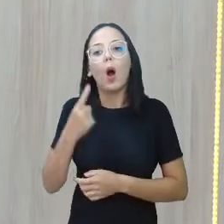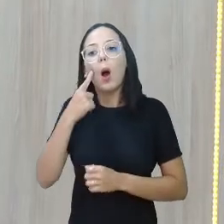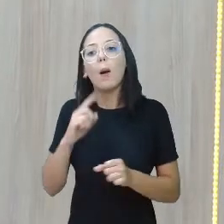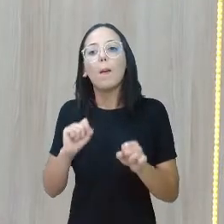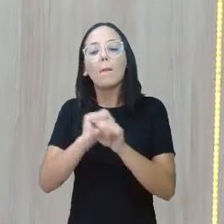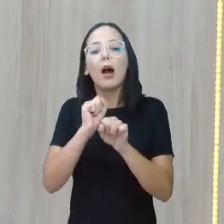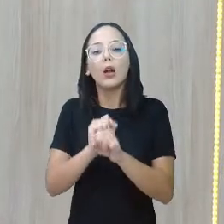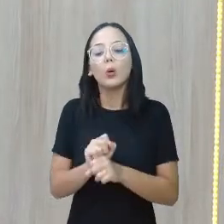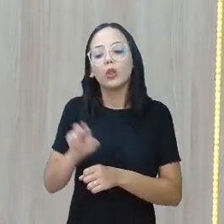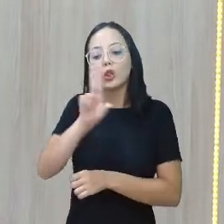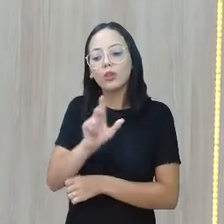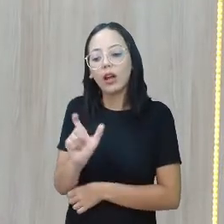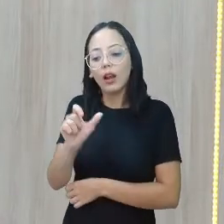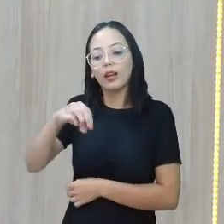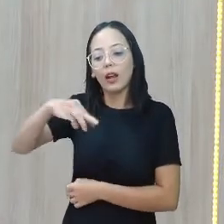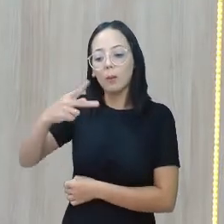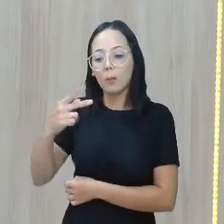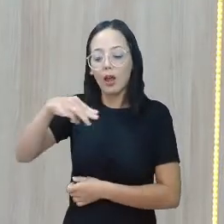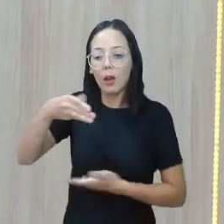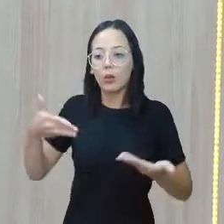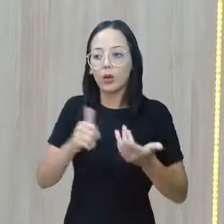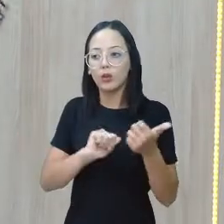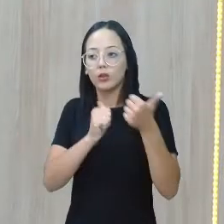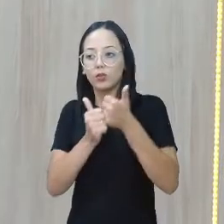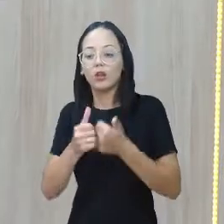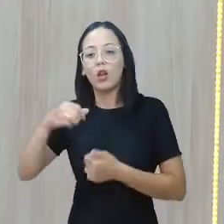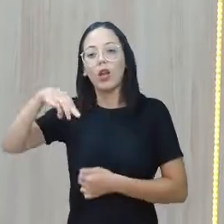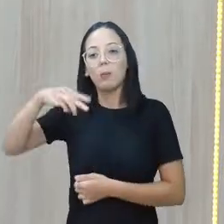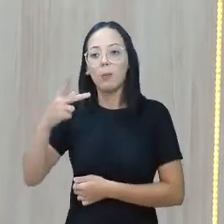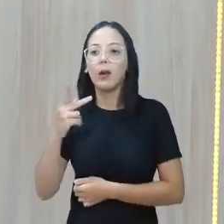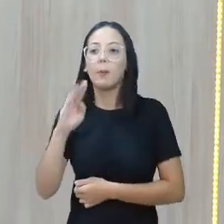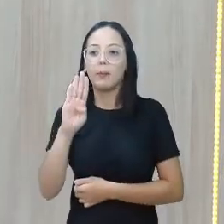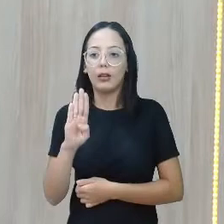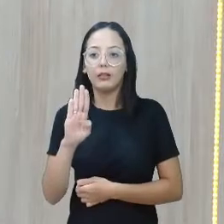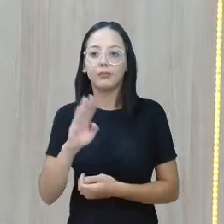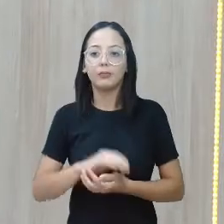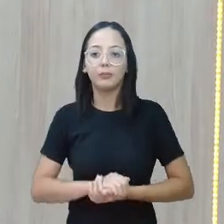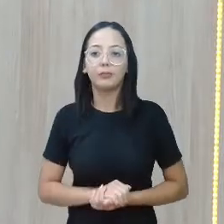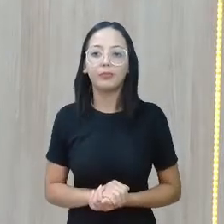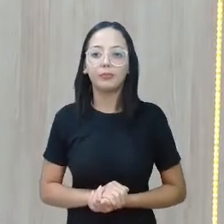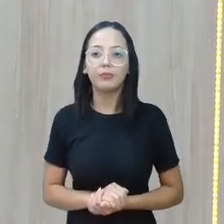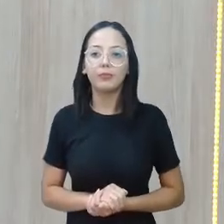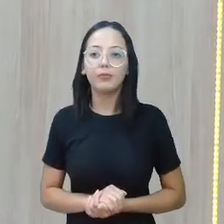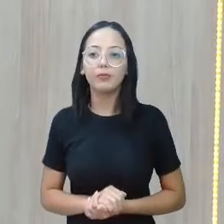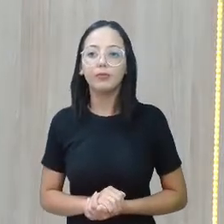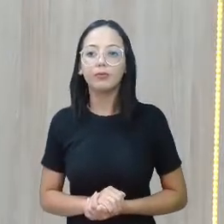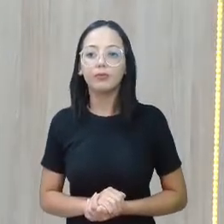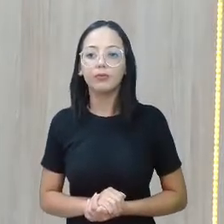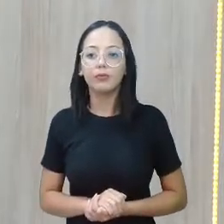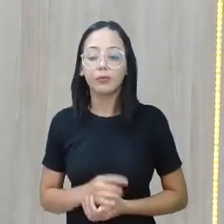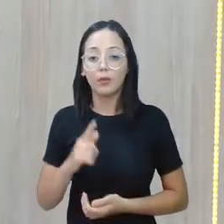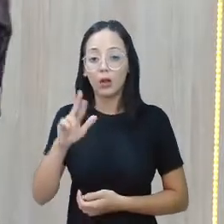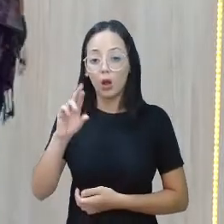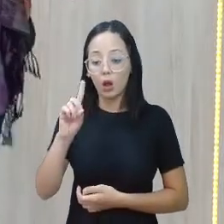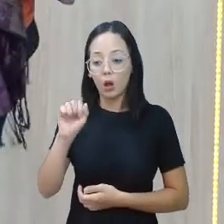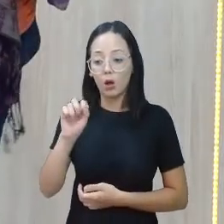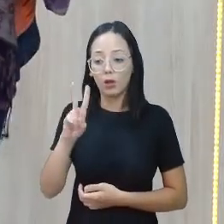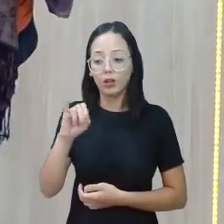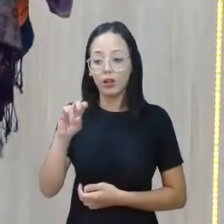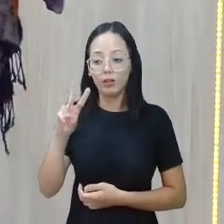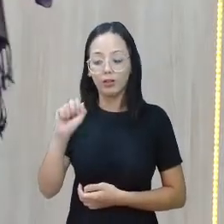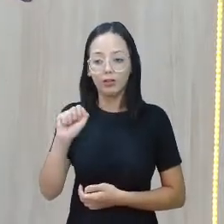adotar a sigla MPM, que foi substituída por MPB. Olha aí. Roda Viva!